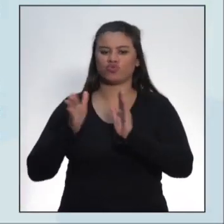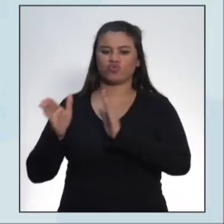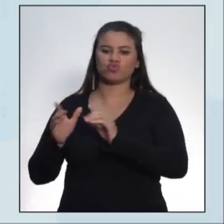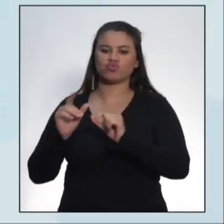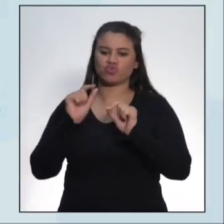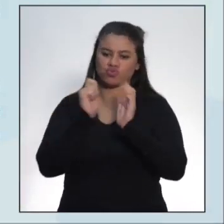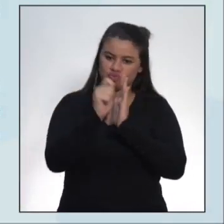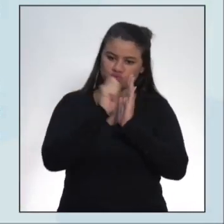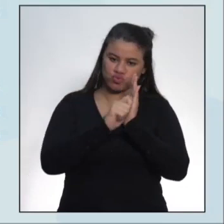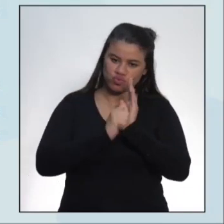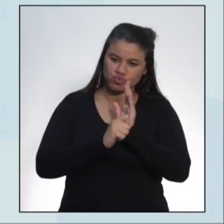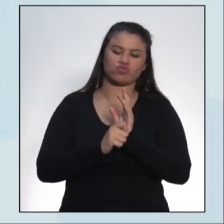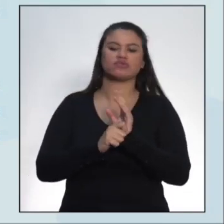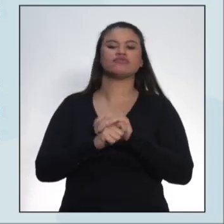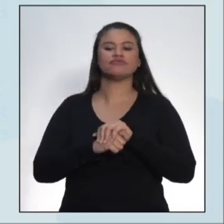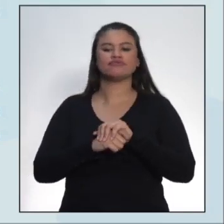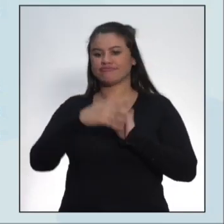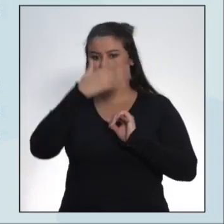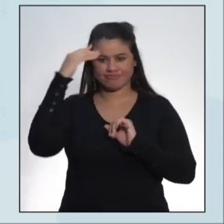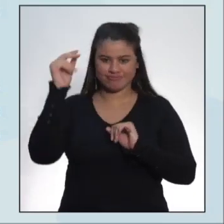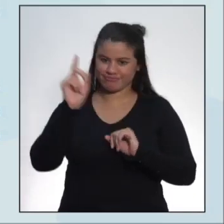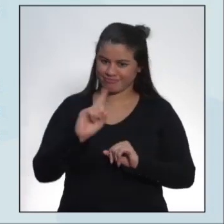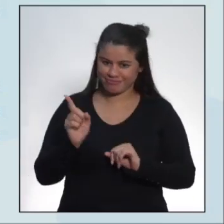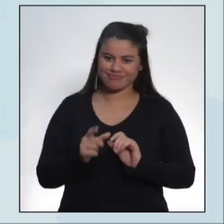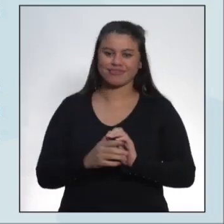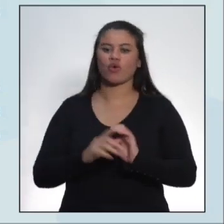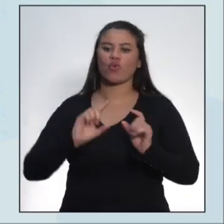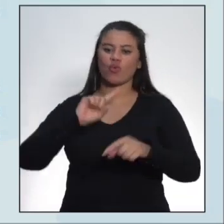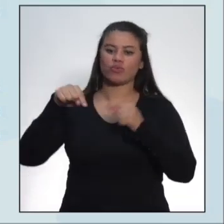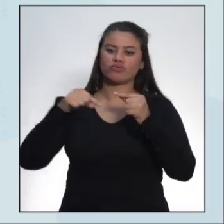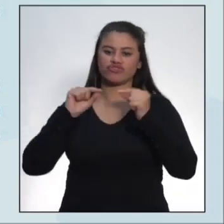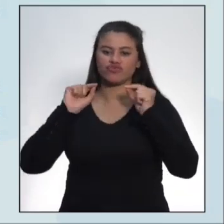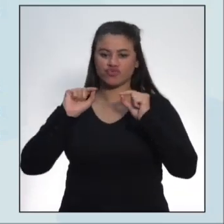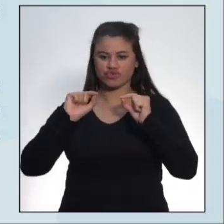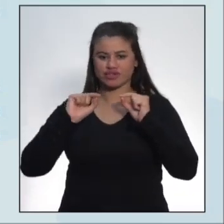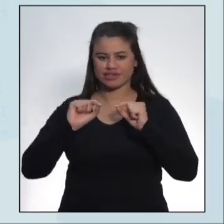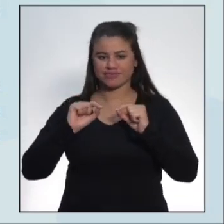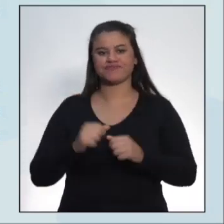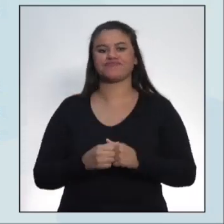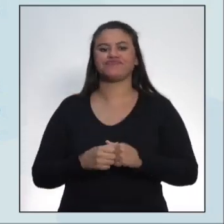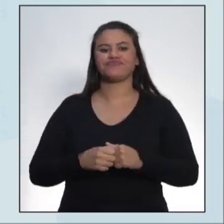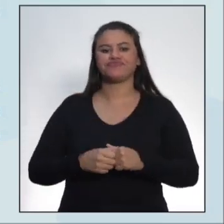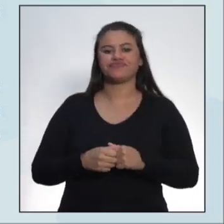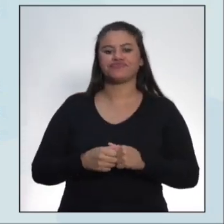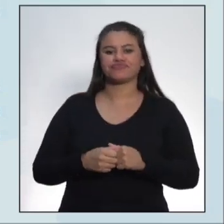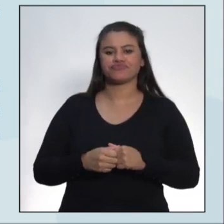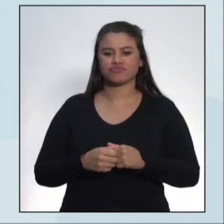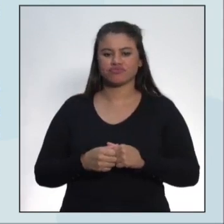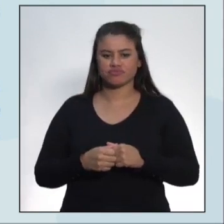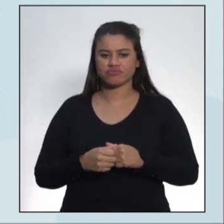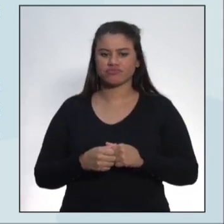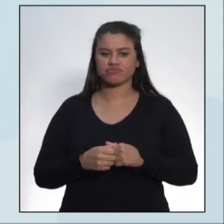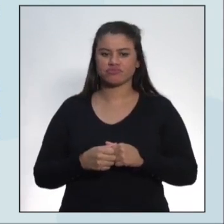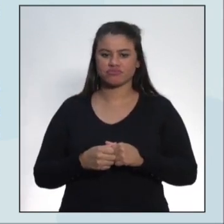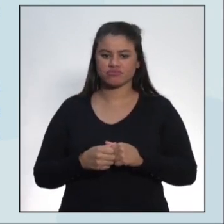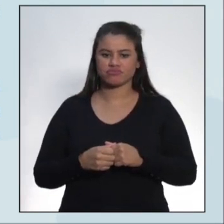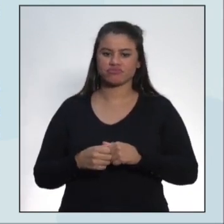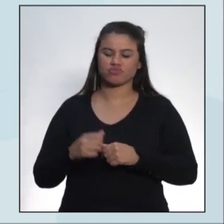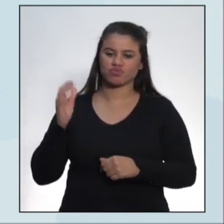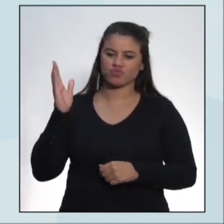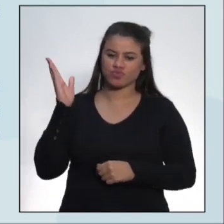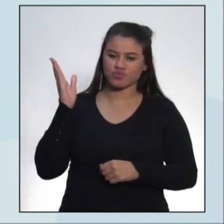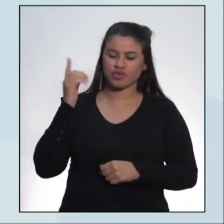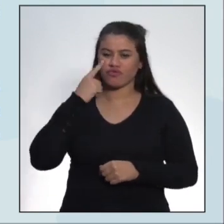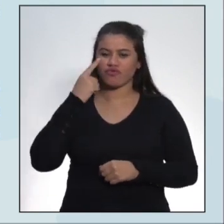faça anotações, não esqueça, né? O objetivo da aula está aí na tela, analisar os elementos constitutivos do gênero comédia